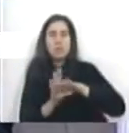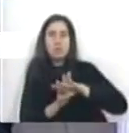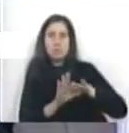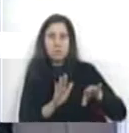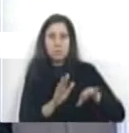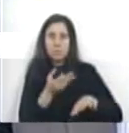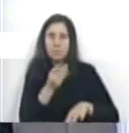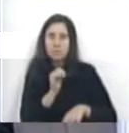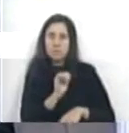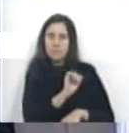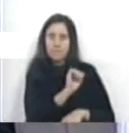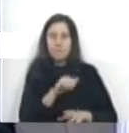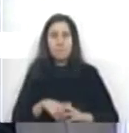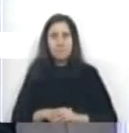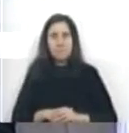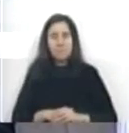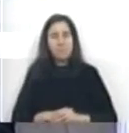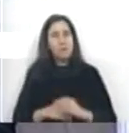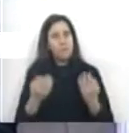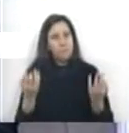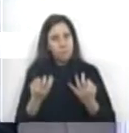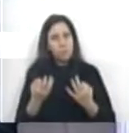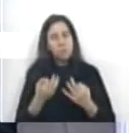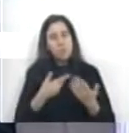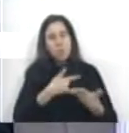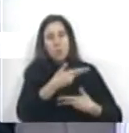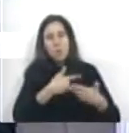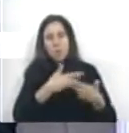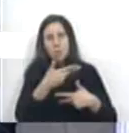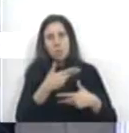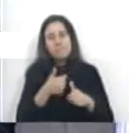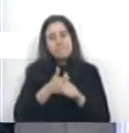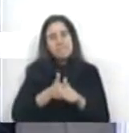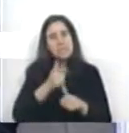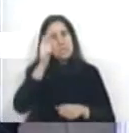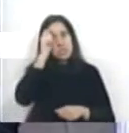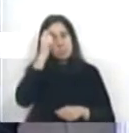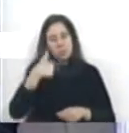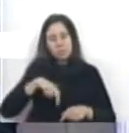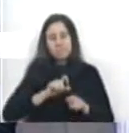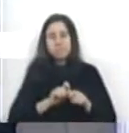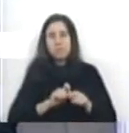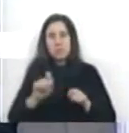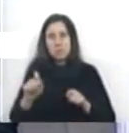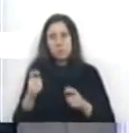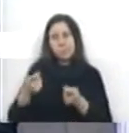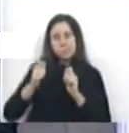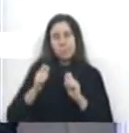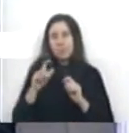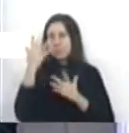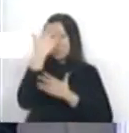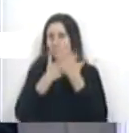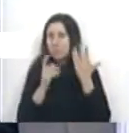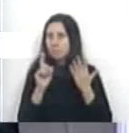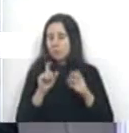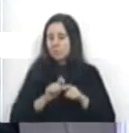esquerda do PS. Fizemos esse entendimento em respeito pelo nosso mandato, mas não o confundimos